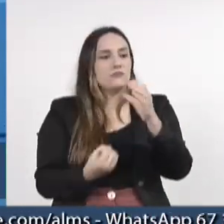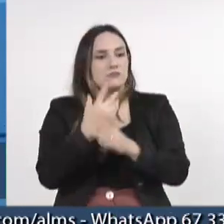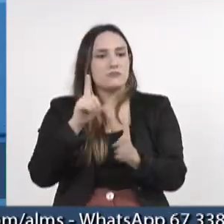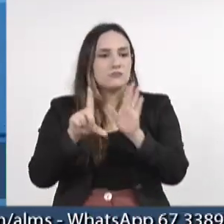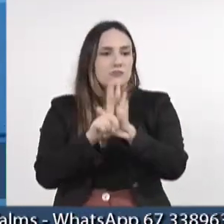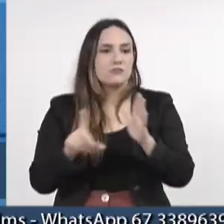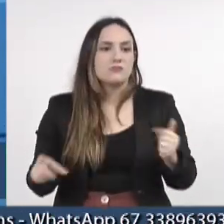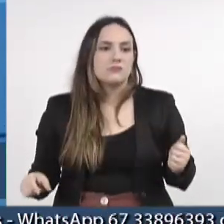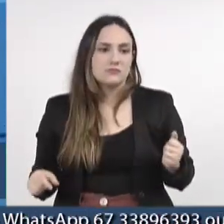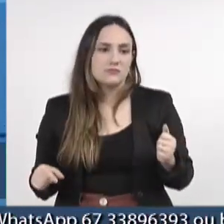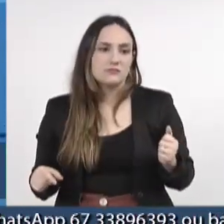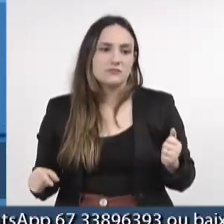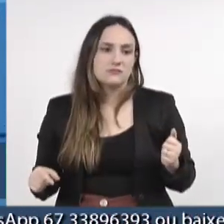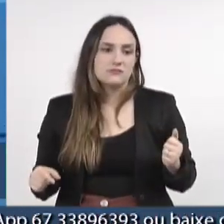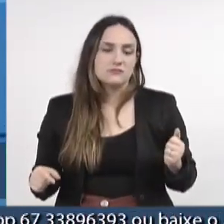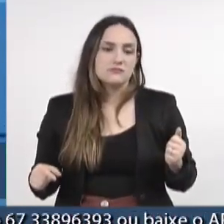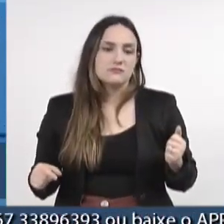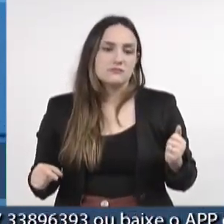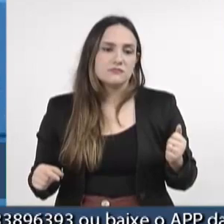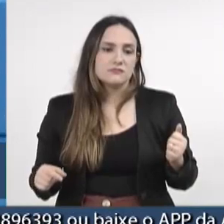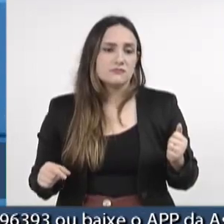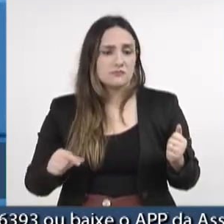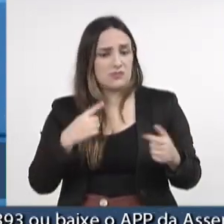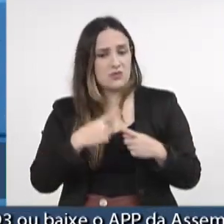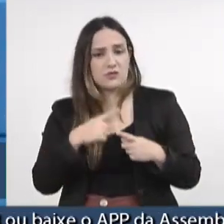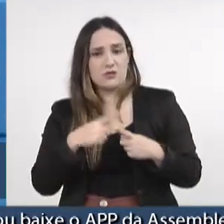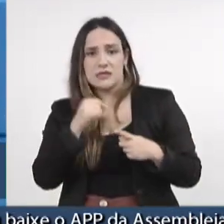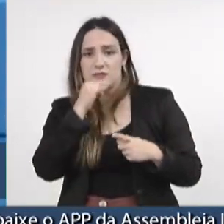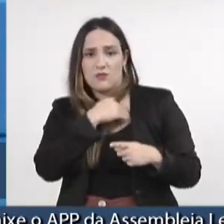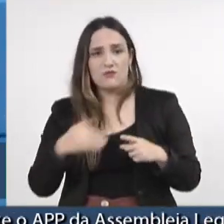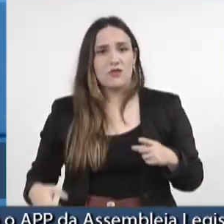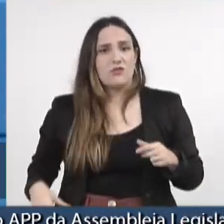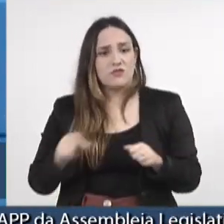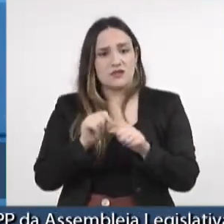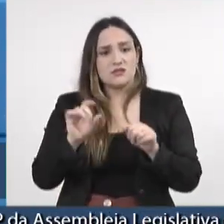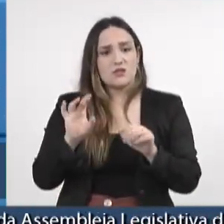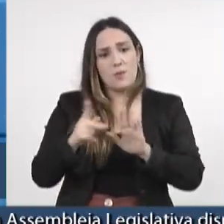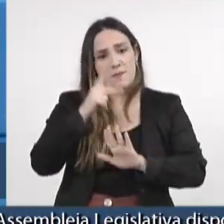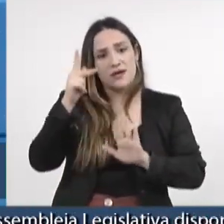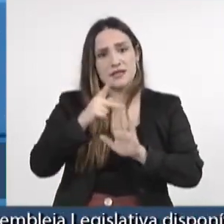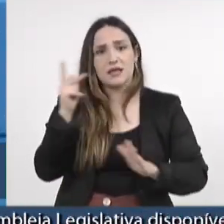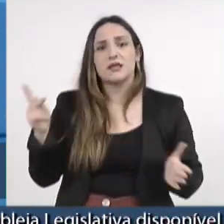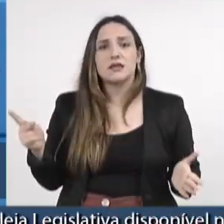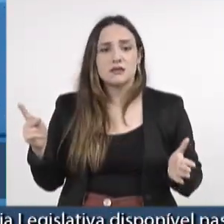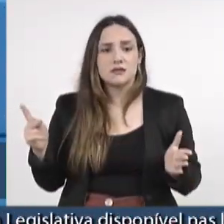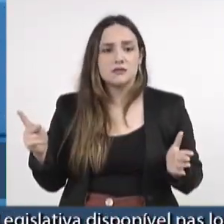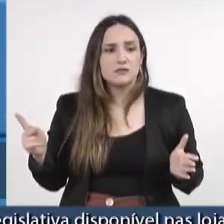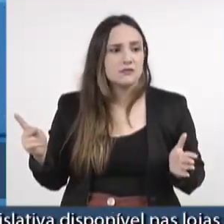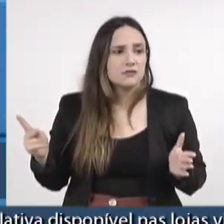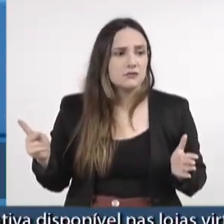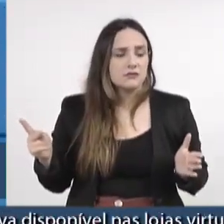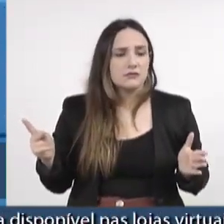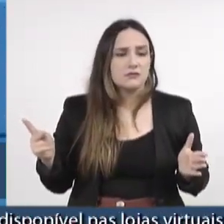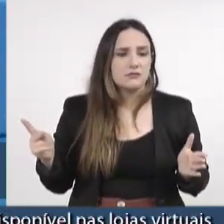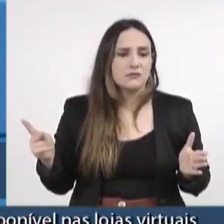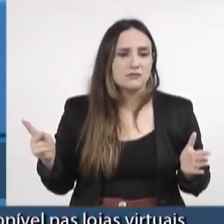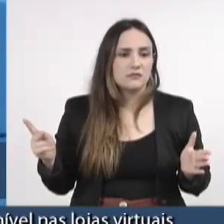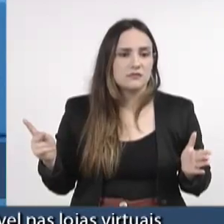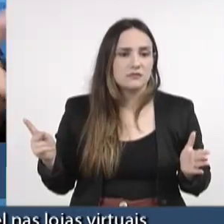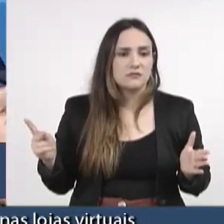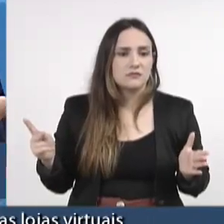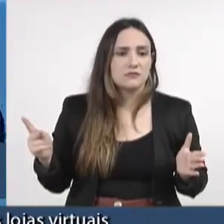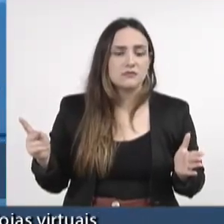Em 1988, data da promulgação da Constituição. Não as terras que os índios tradicionalmente ocupavam